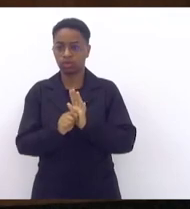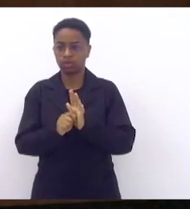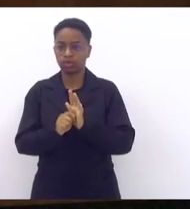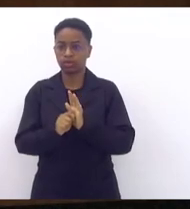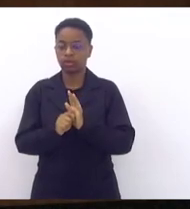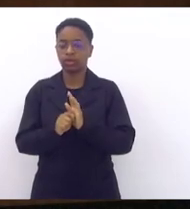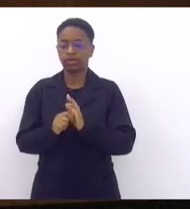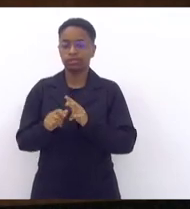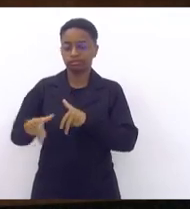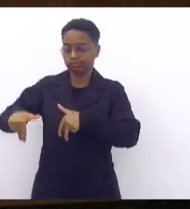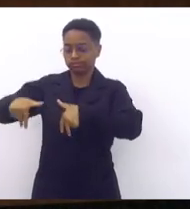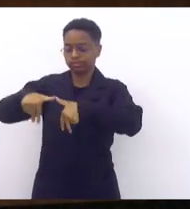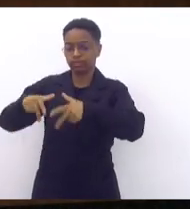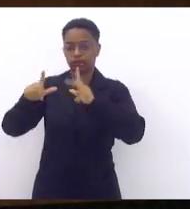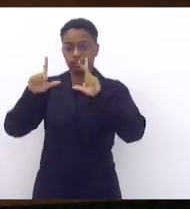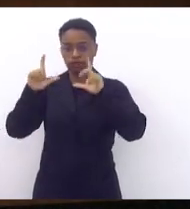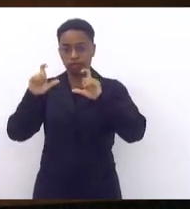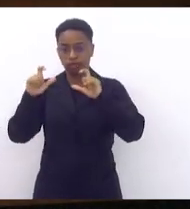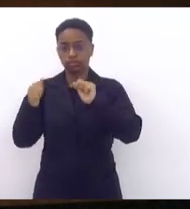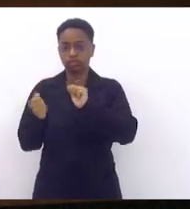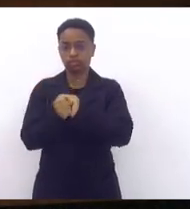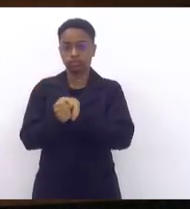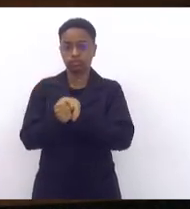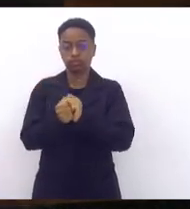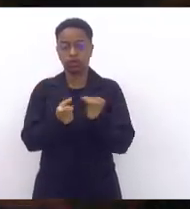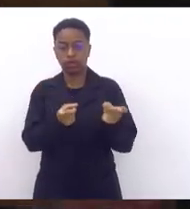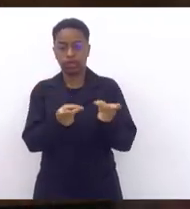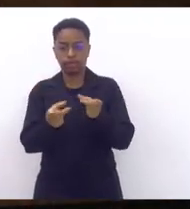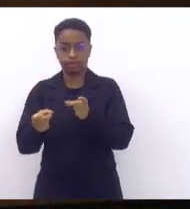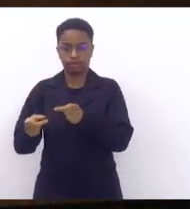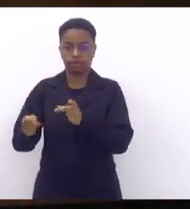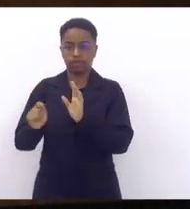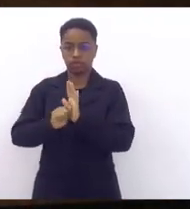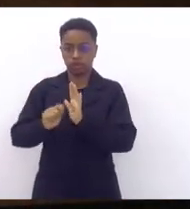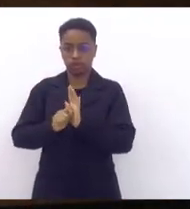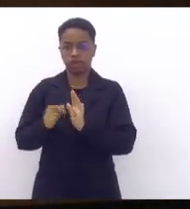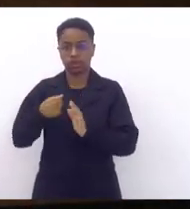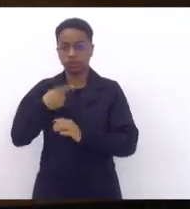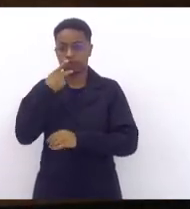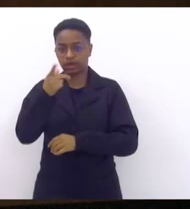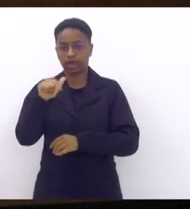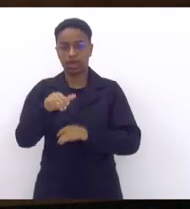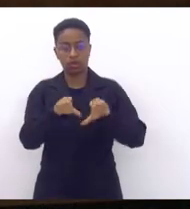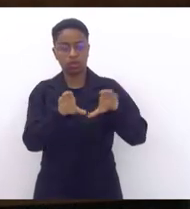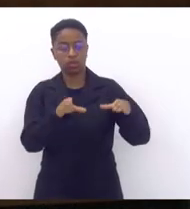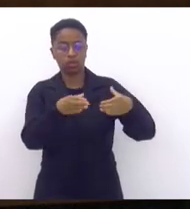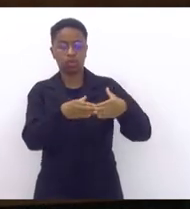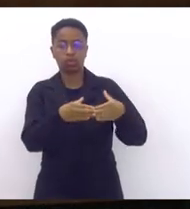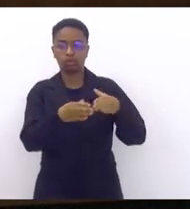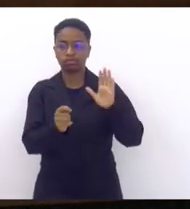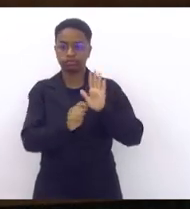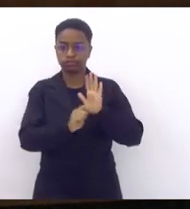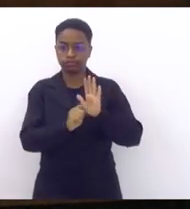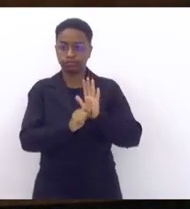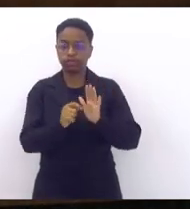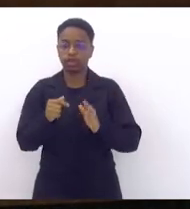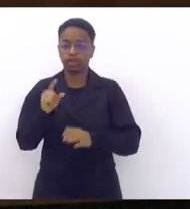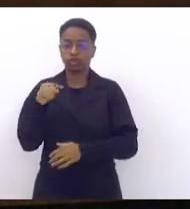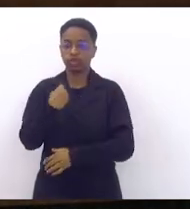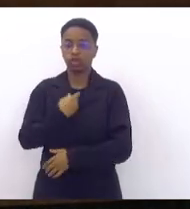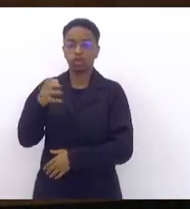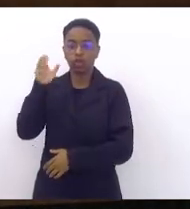de traficante de droga. É o que eu chamo aqui nessa casa da bancada da droga. A gente escuta a fala de uma deputada que me